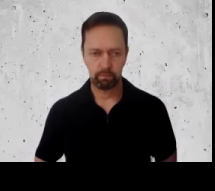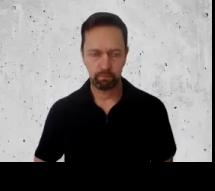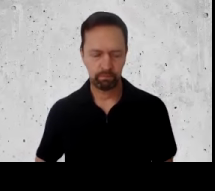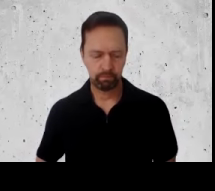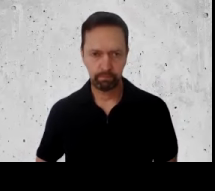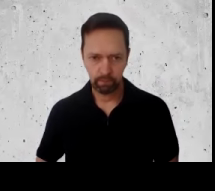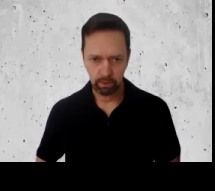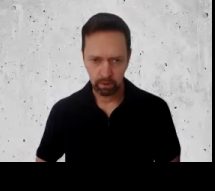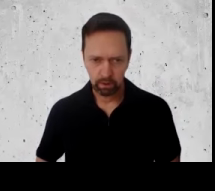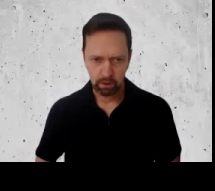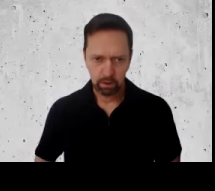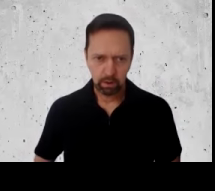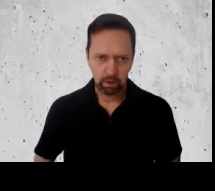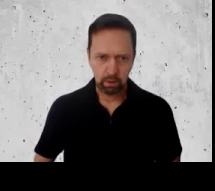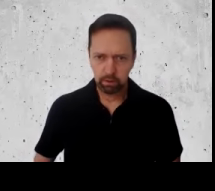Certo, obrigado.